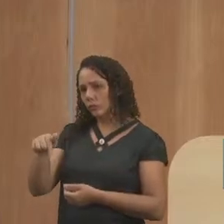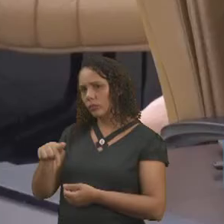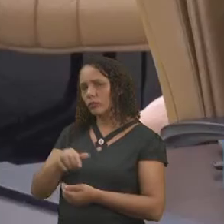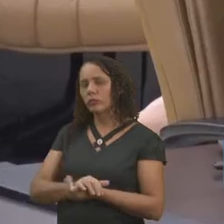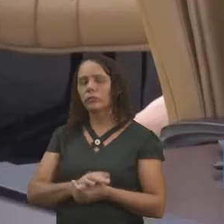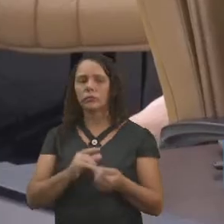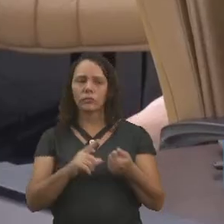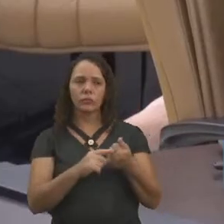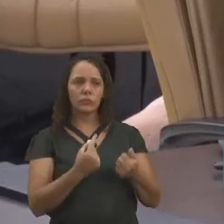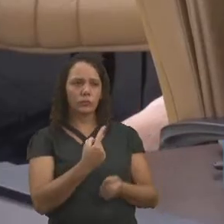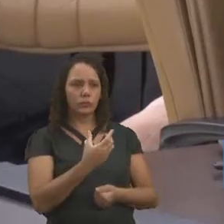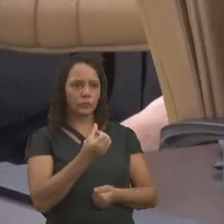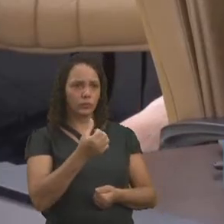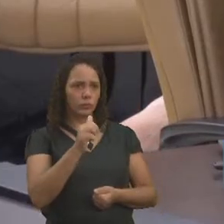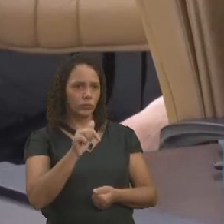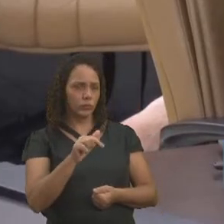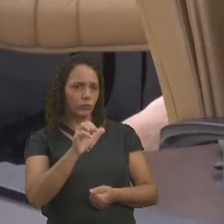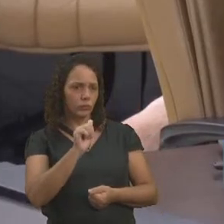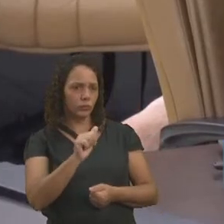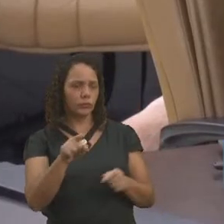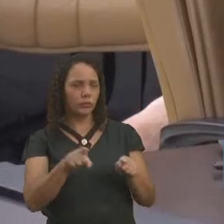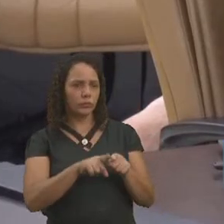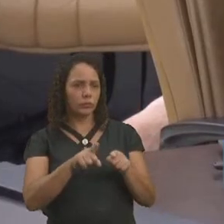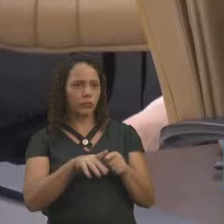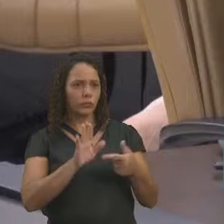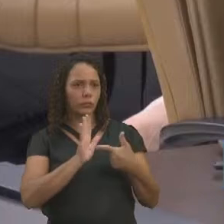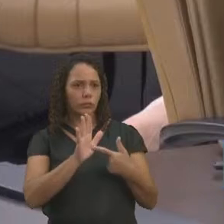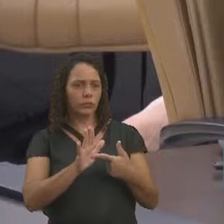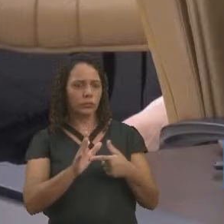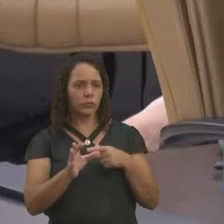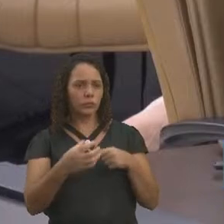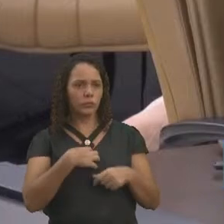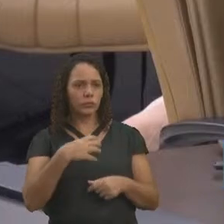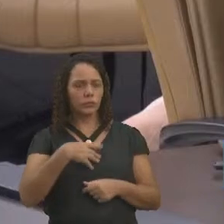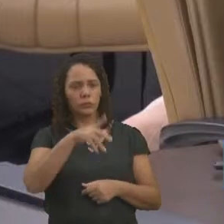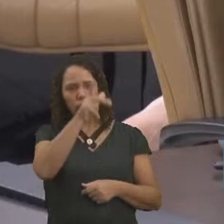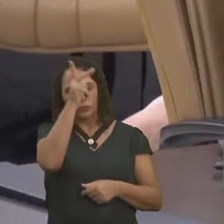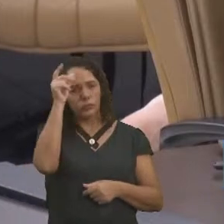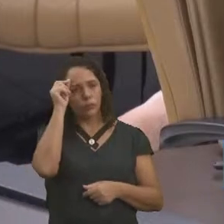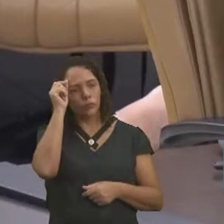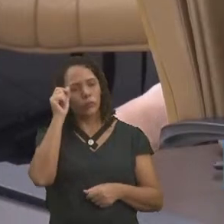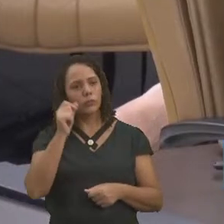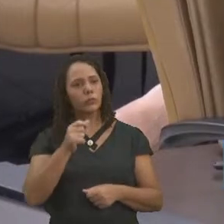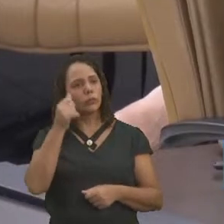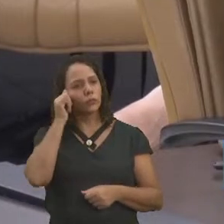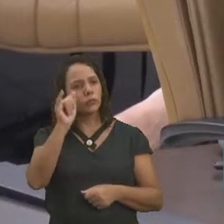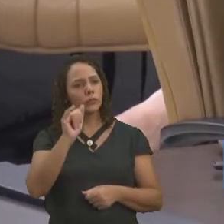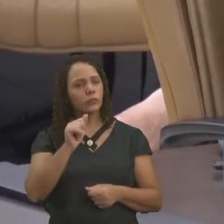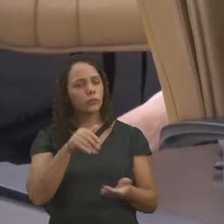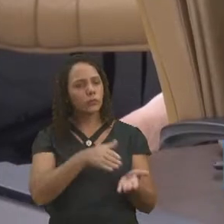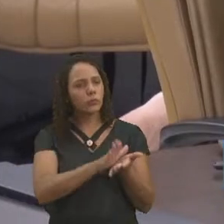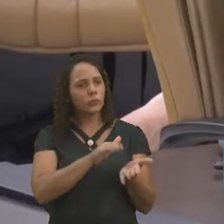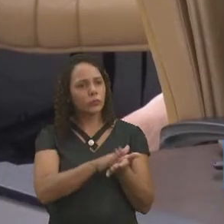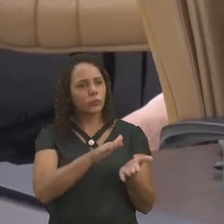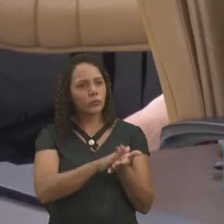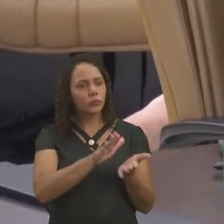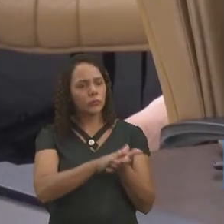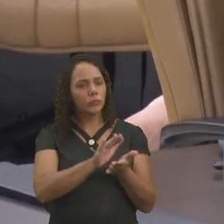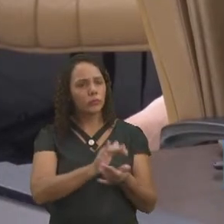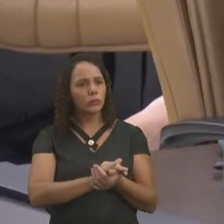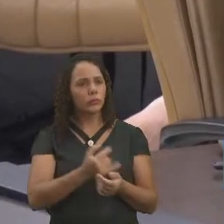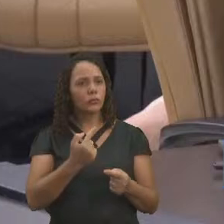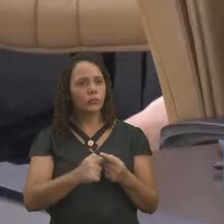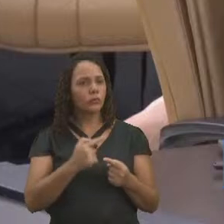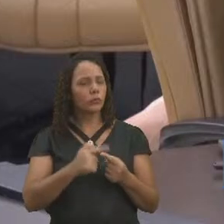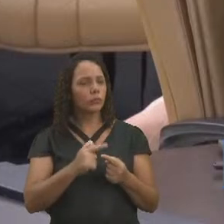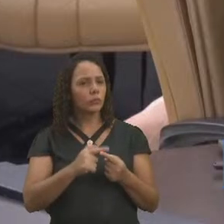artigo 167A, ele também prevê um mecanismo para a prefeitura travar os gastos, uma trava fiscal. Sim, trava fiscal. Por que essa